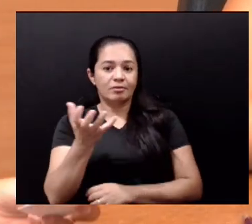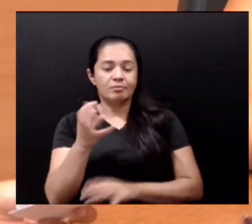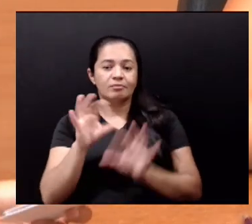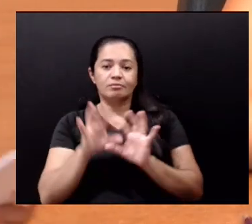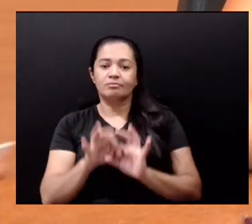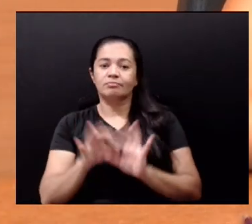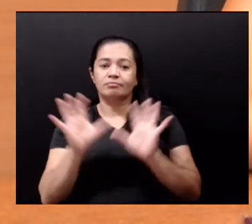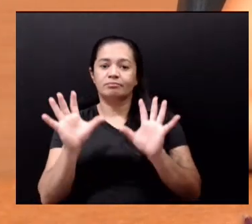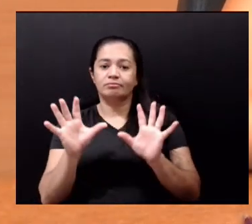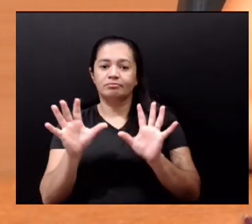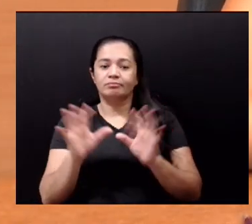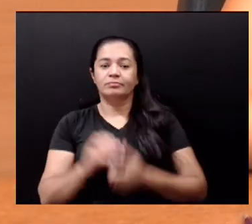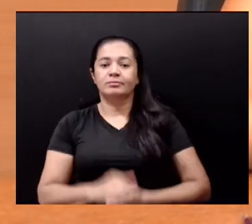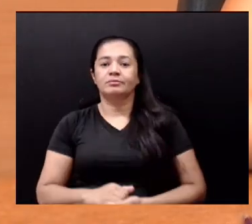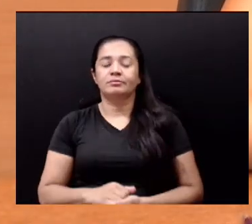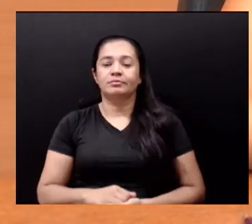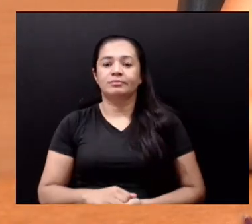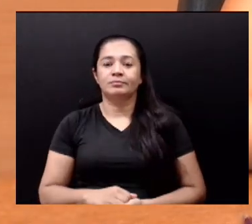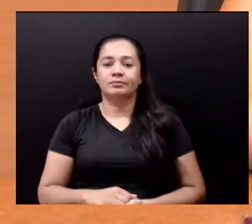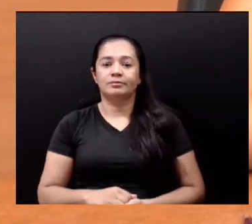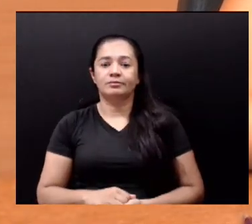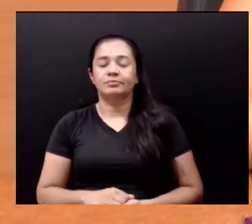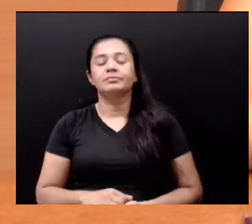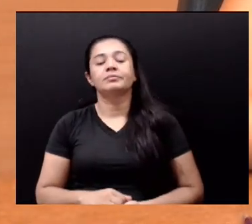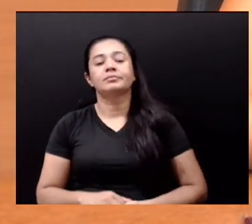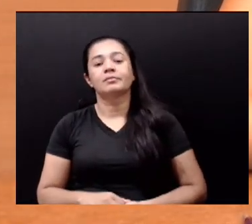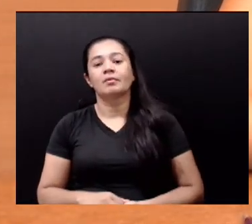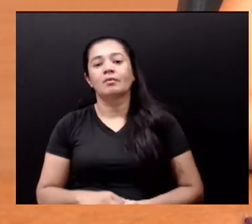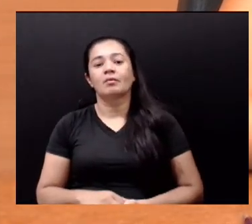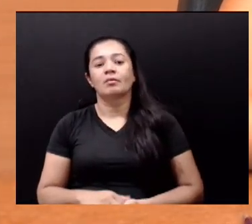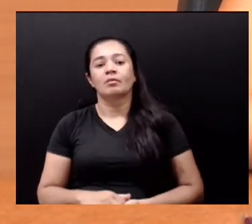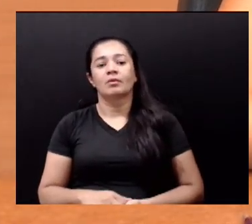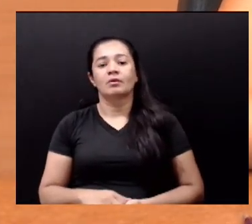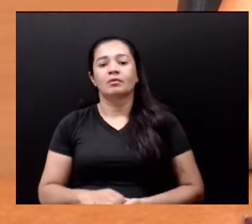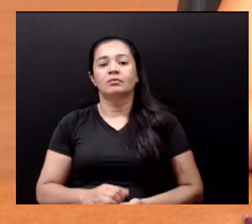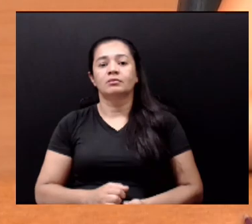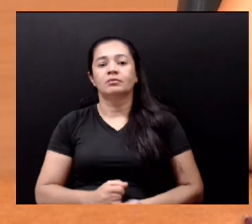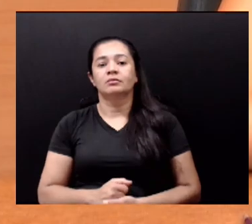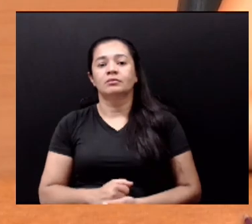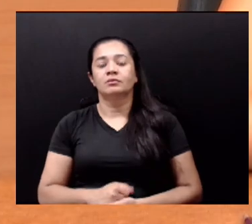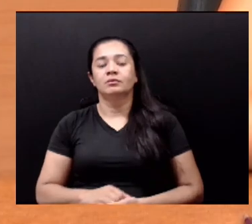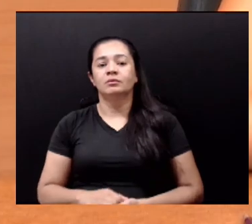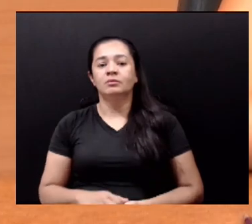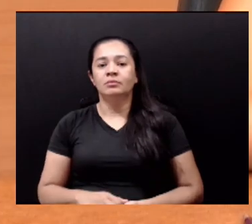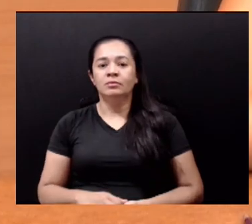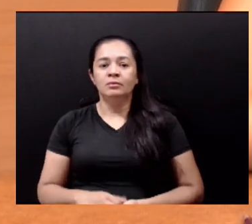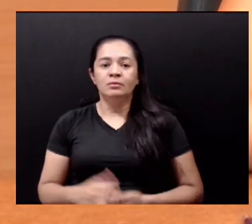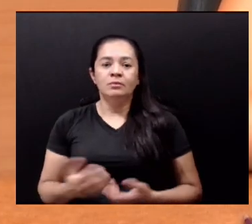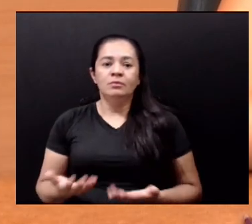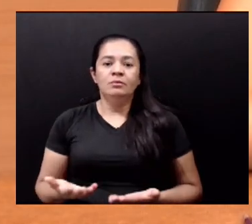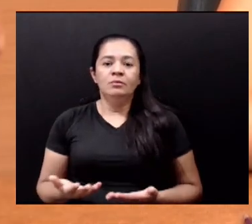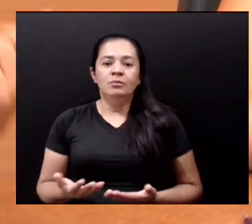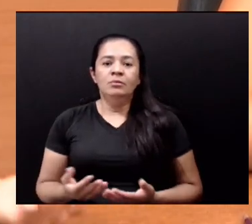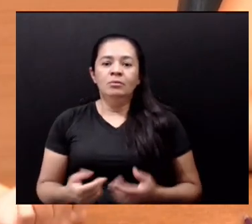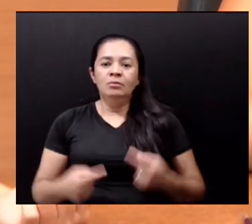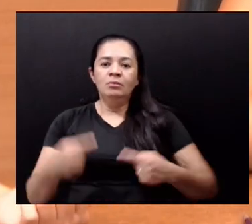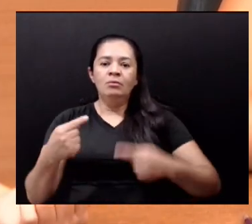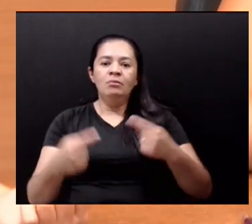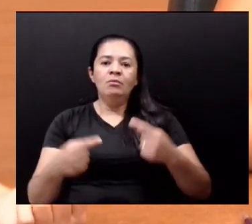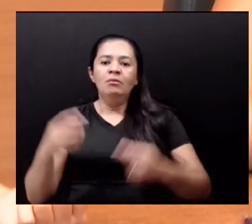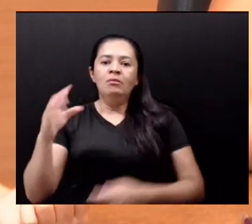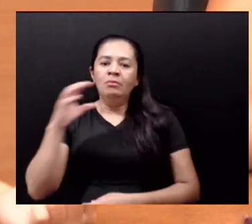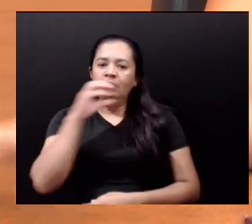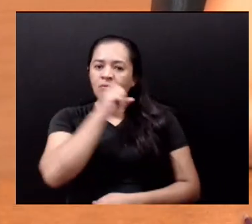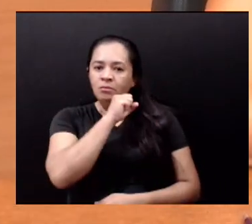passa aqui para a gente anunciar a presença. Então, eu vou fazer uma breve discussão em um contexto, depois a gente